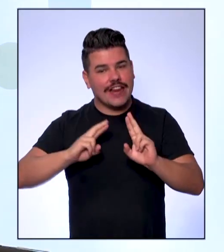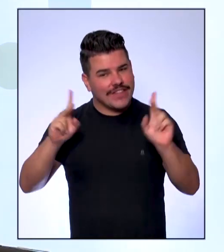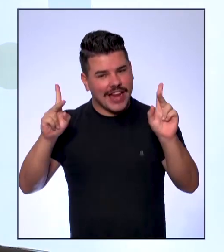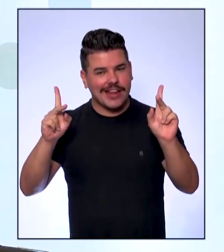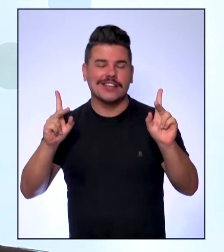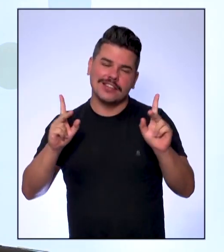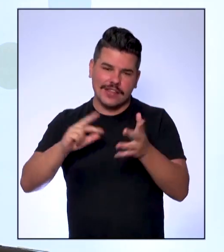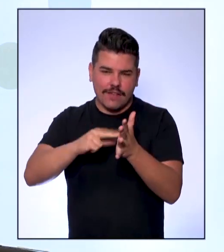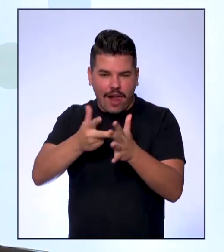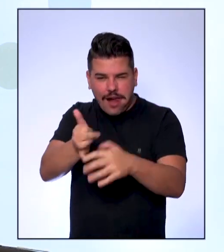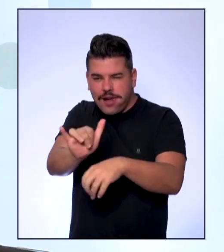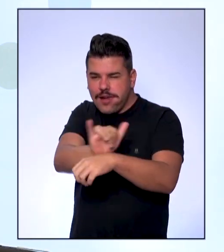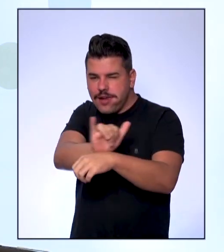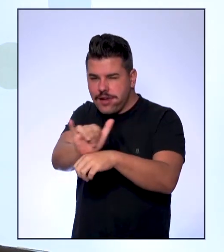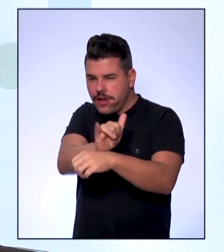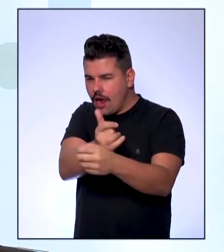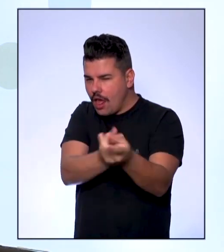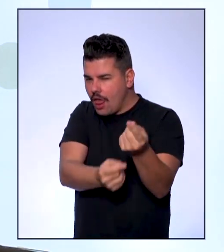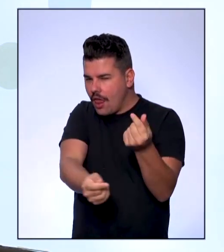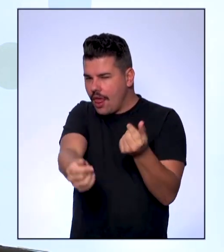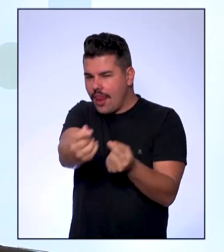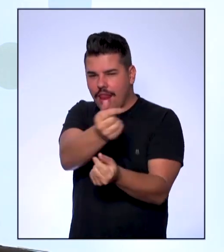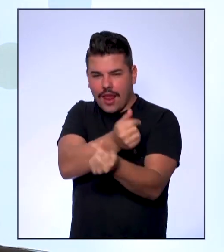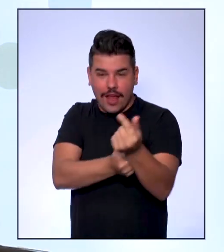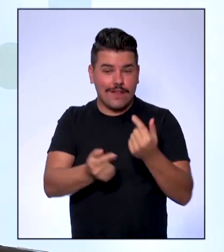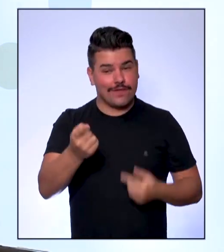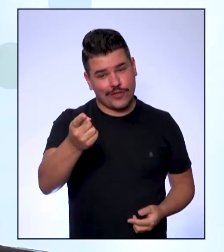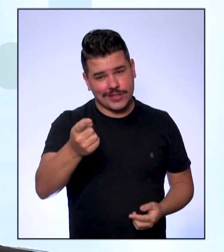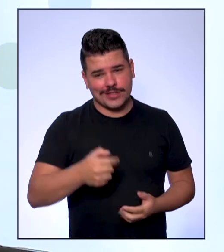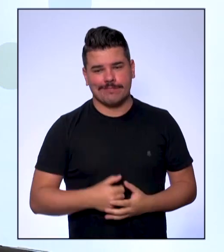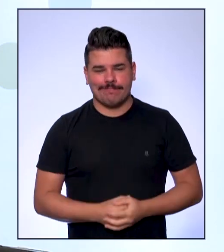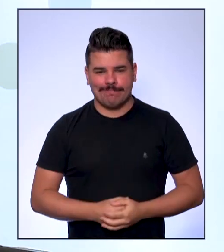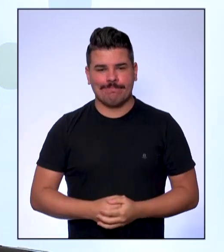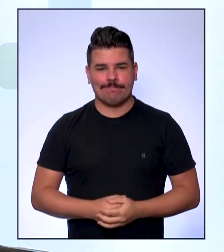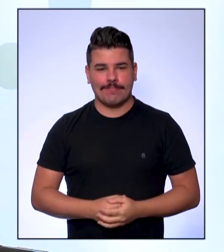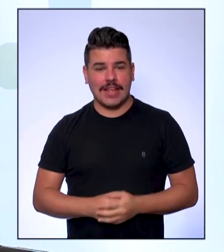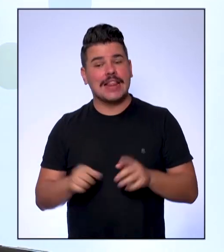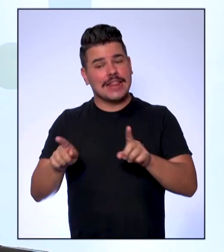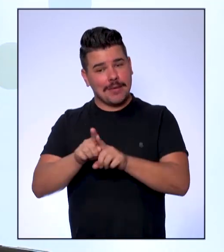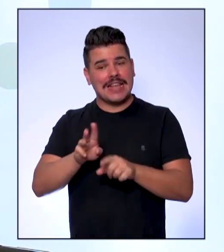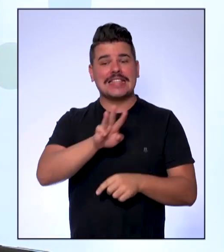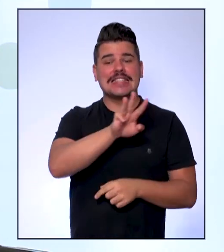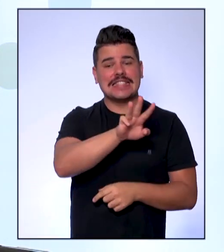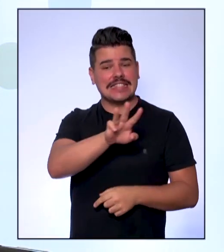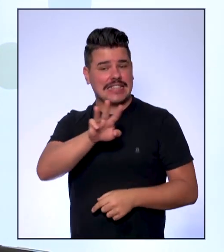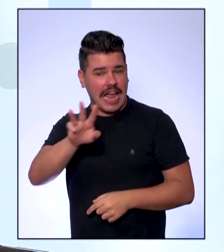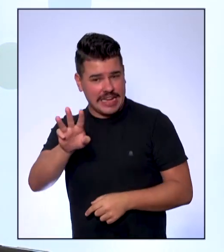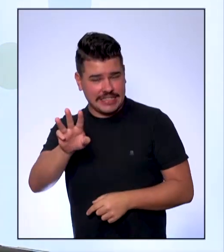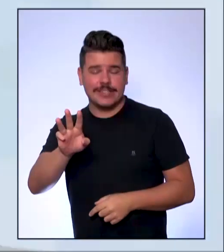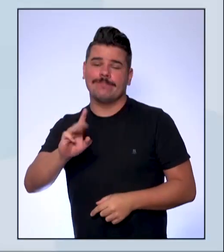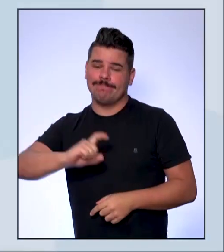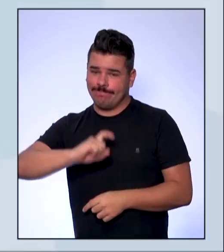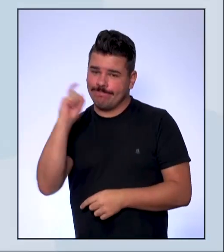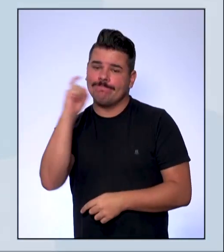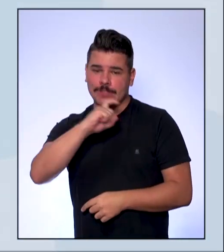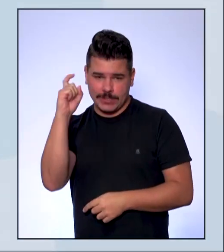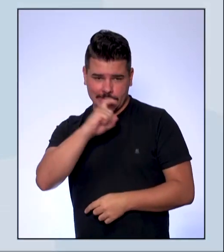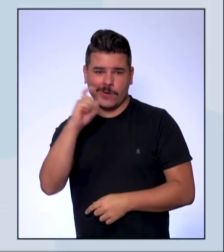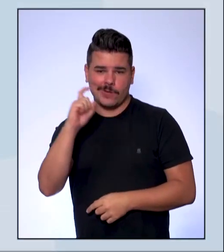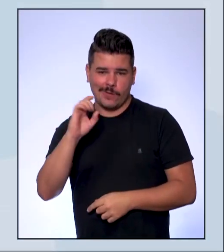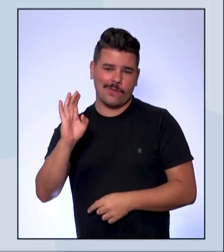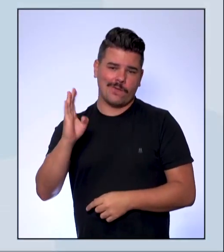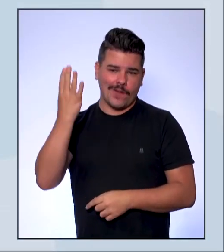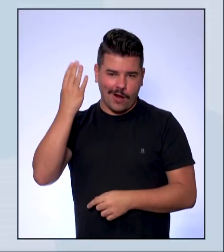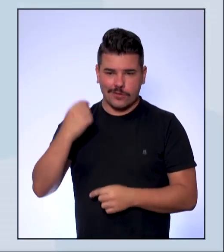meio esquisita. Tá? A gente também tem os sites falsos, tá? Vai aparecer aí para